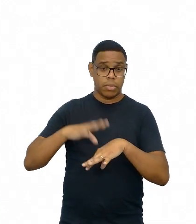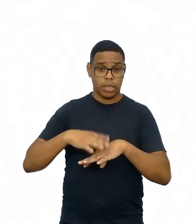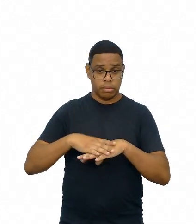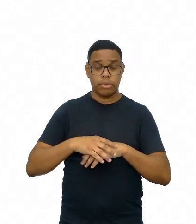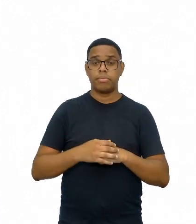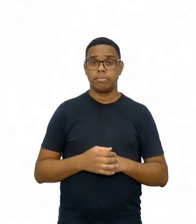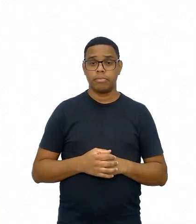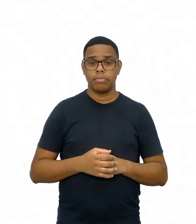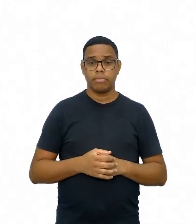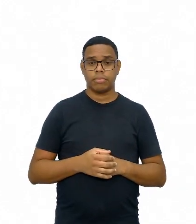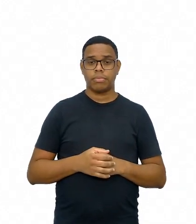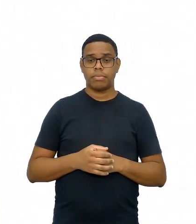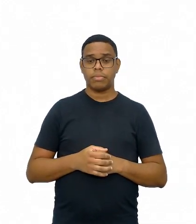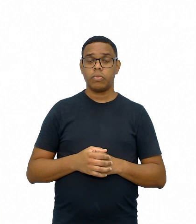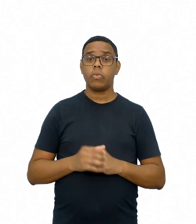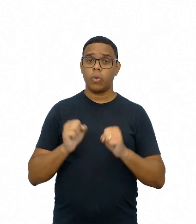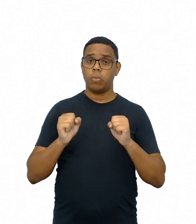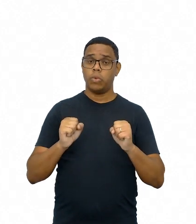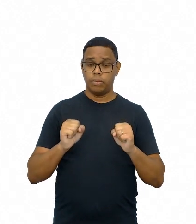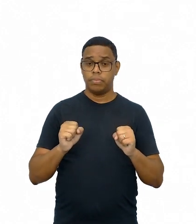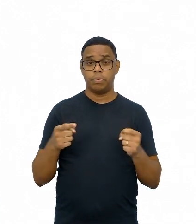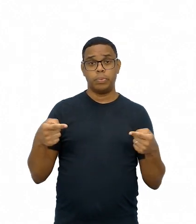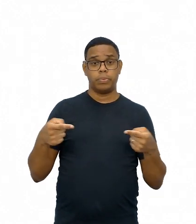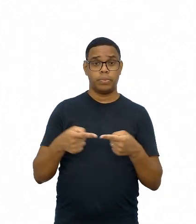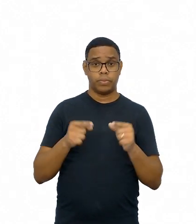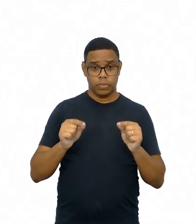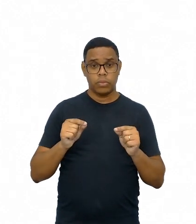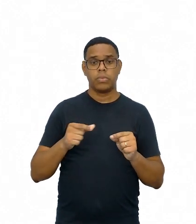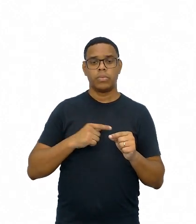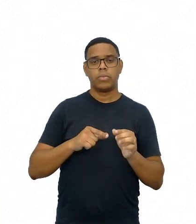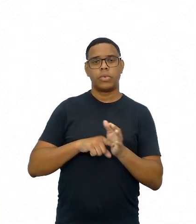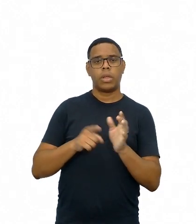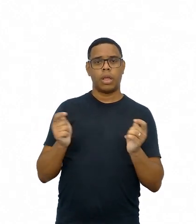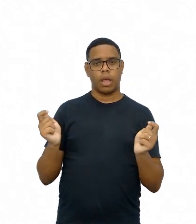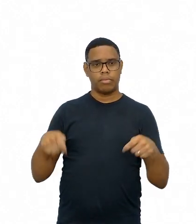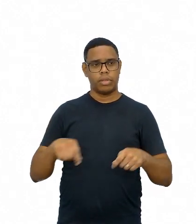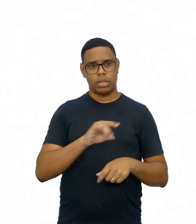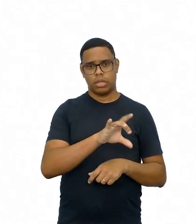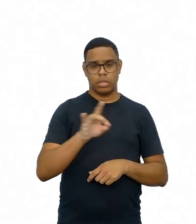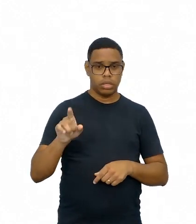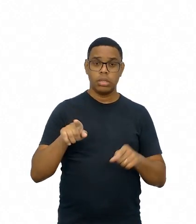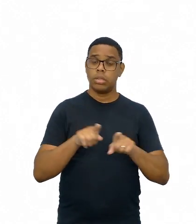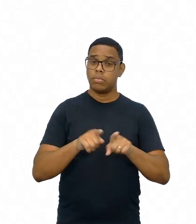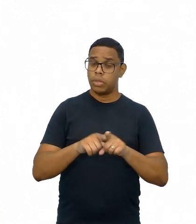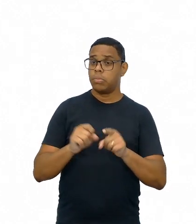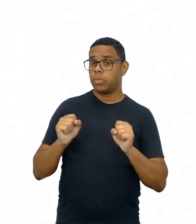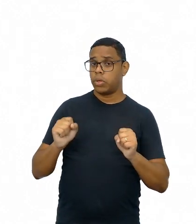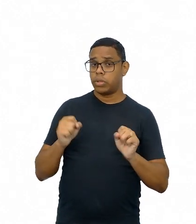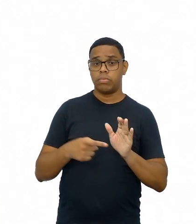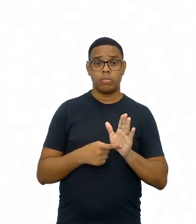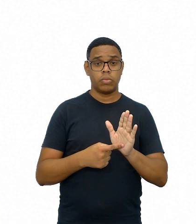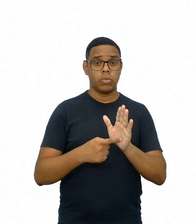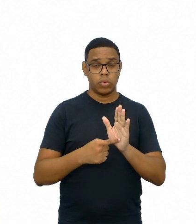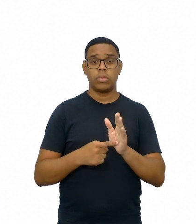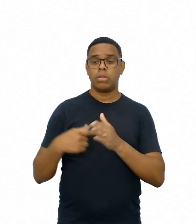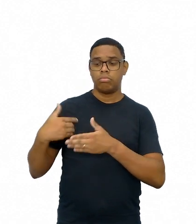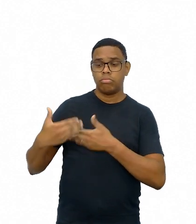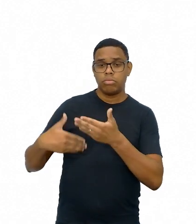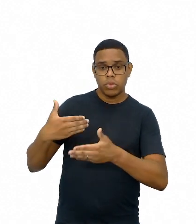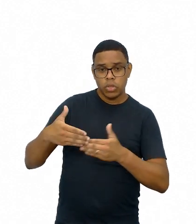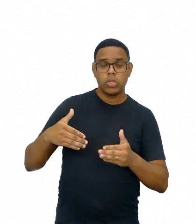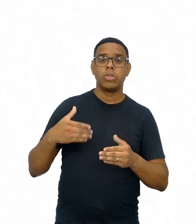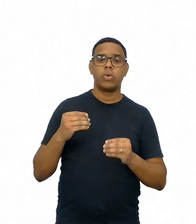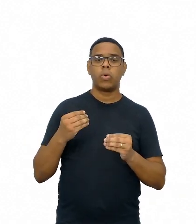visto aí que eles podem estar diretamente ligados às habilidades, mas também pode aparecer no desenvolvimento